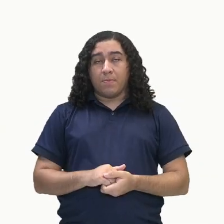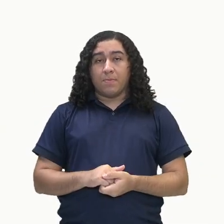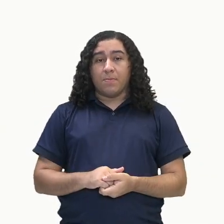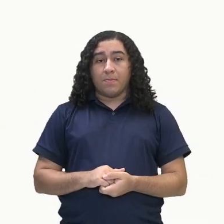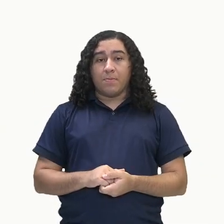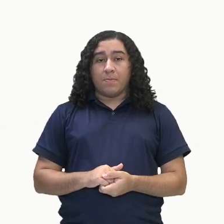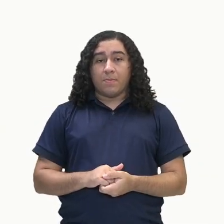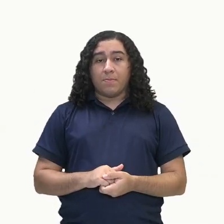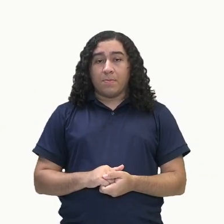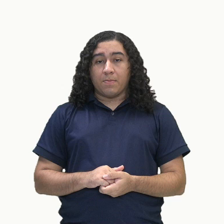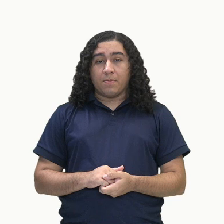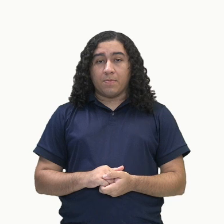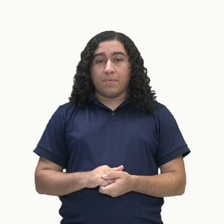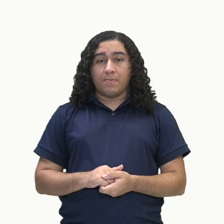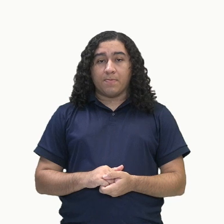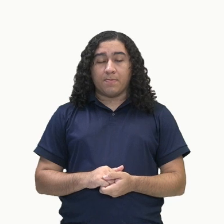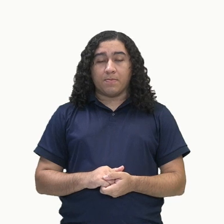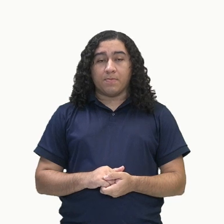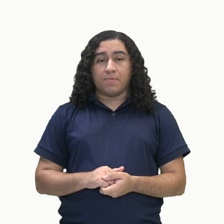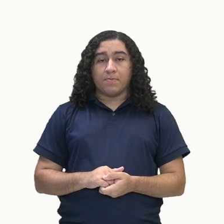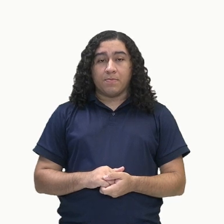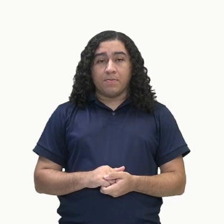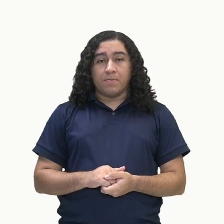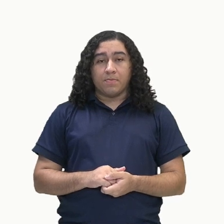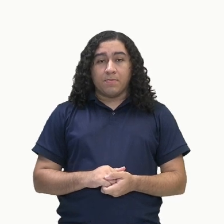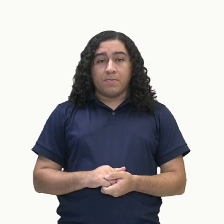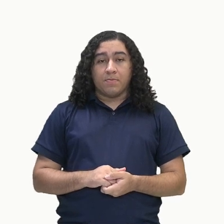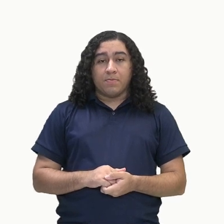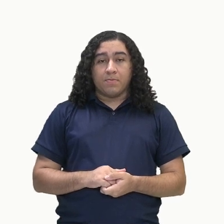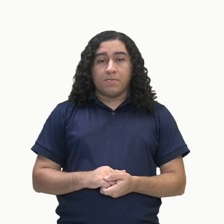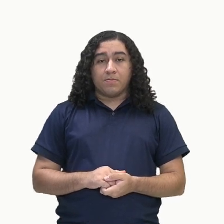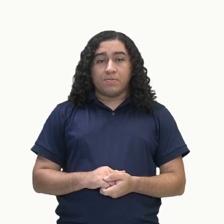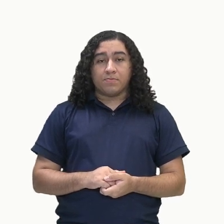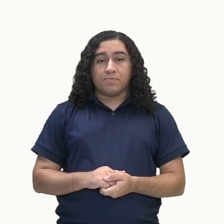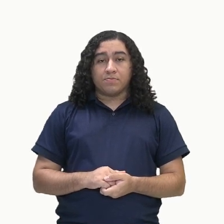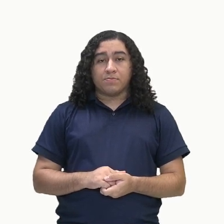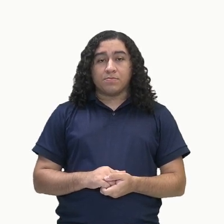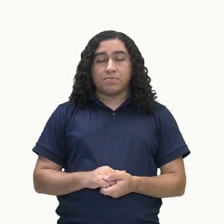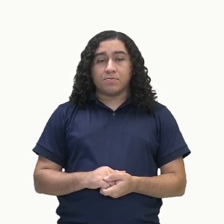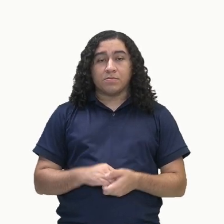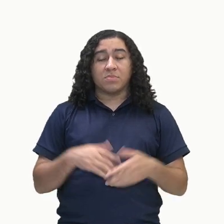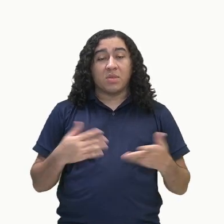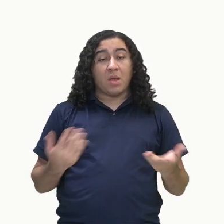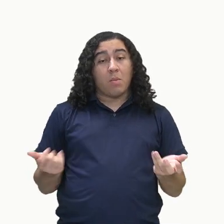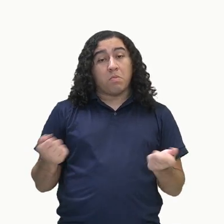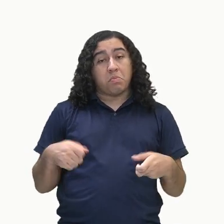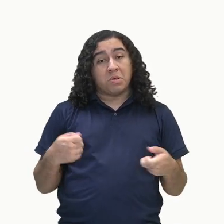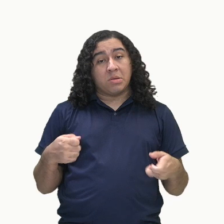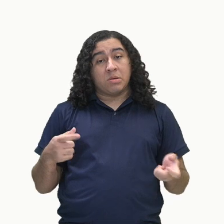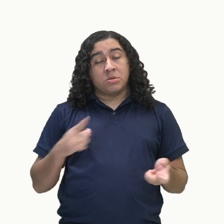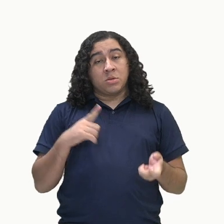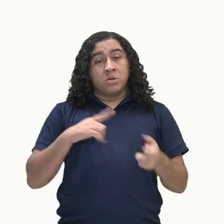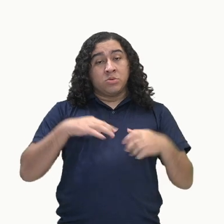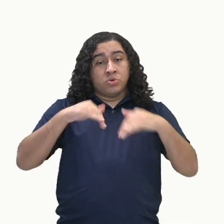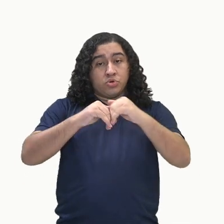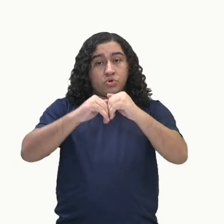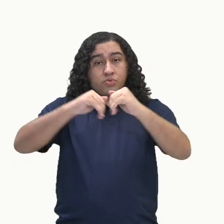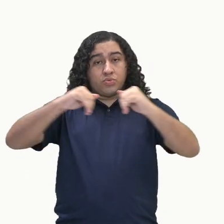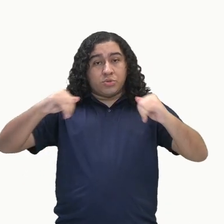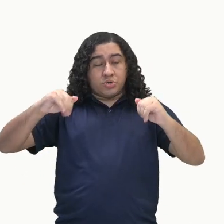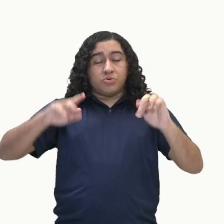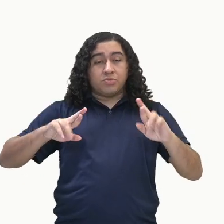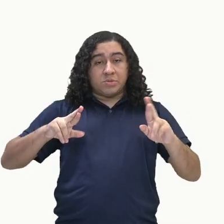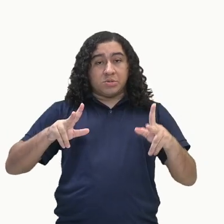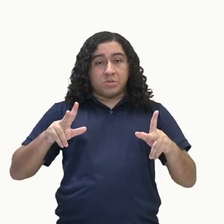Ok? Então, se eu for representar aqui, por exemplo, por tracinhos, eu posso dizer que esse aqui mede 2 tracinhos. Esse aqui é igual a